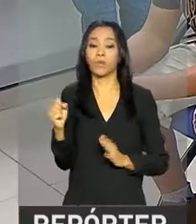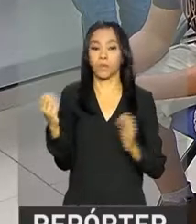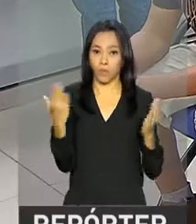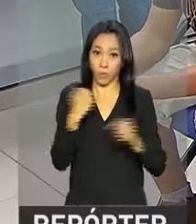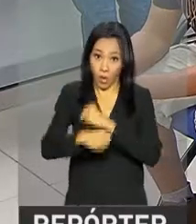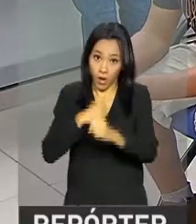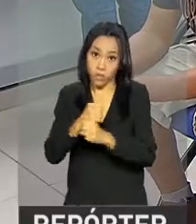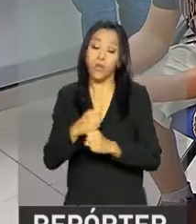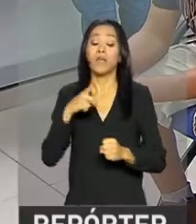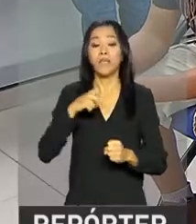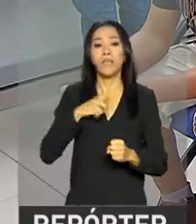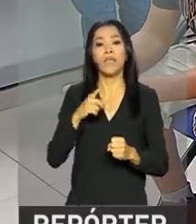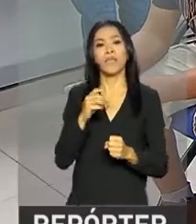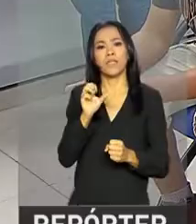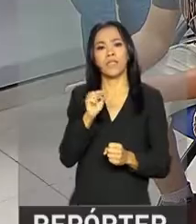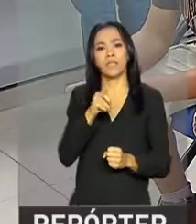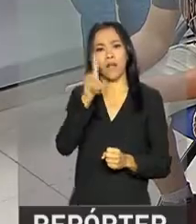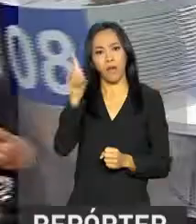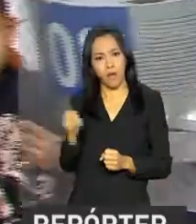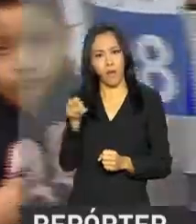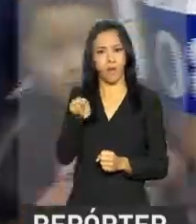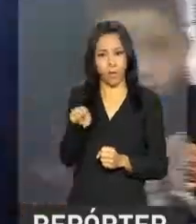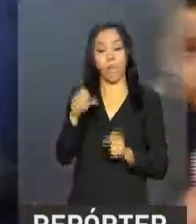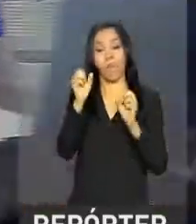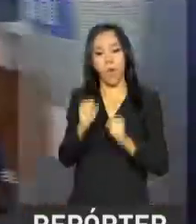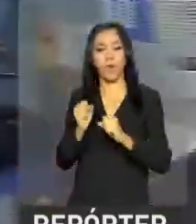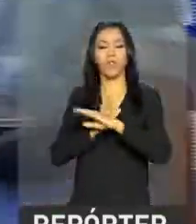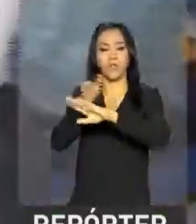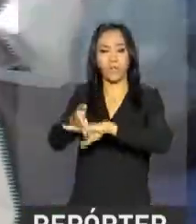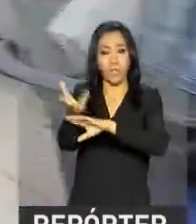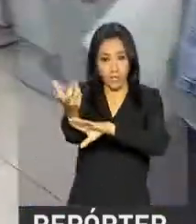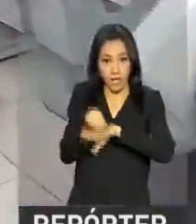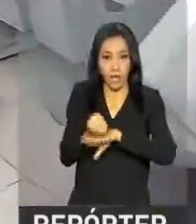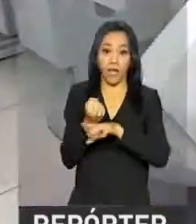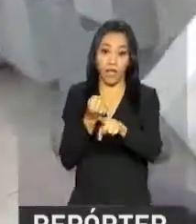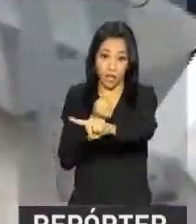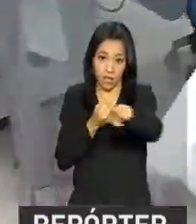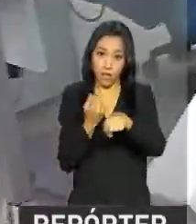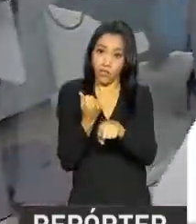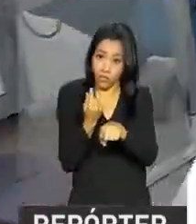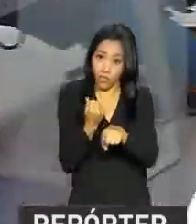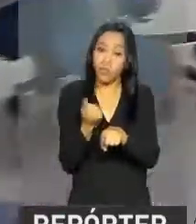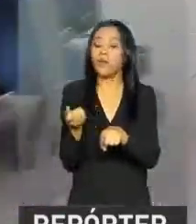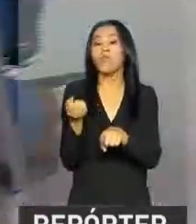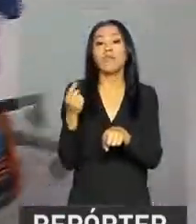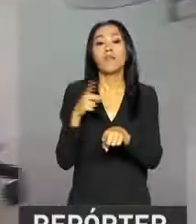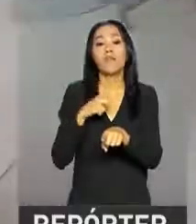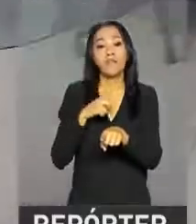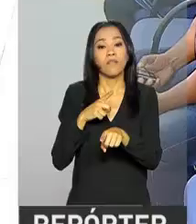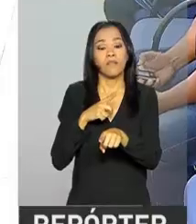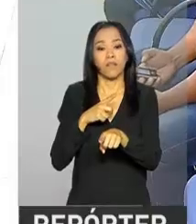saldo nas contas vinculadas ao pis eo pasep podem sacar estes recursos com uma nova idade de